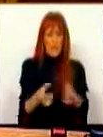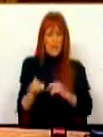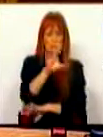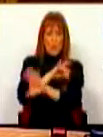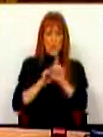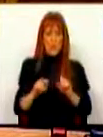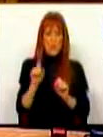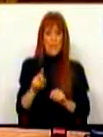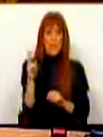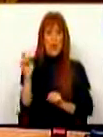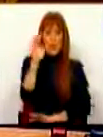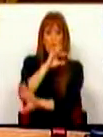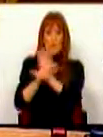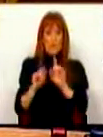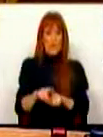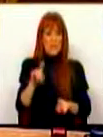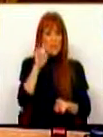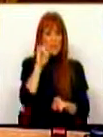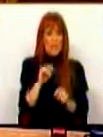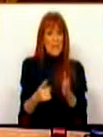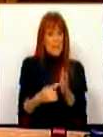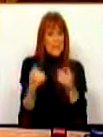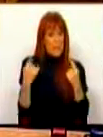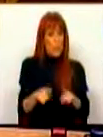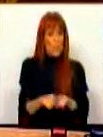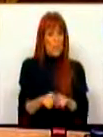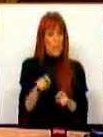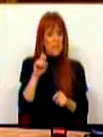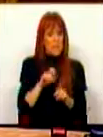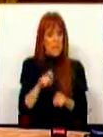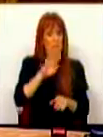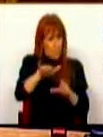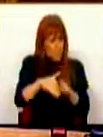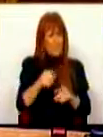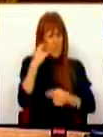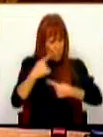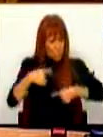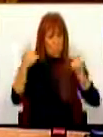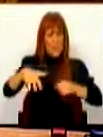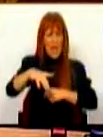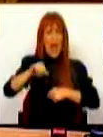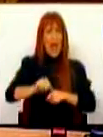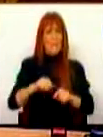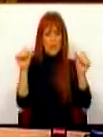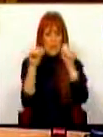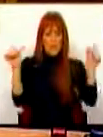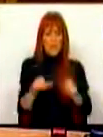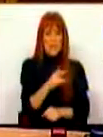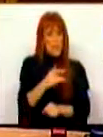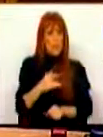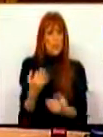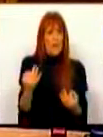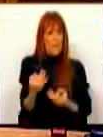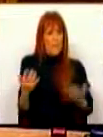Europa e a União Europeia defendem a necessidade de assegurar a participação pública no âmbito do sistema de